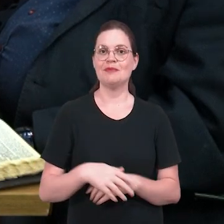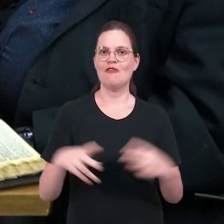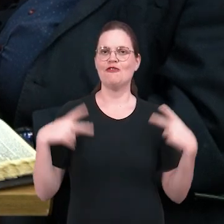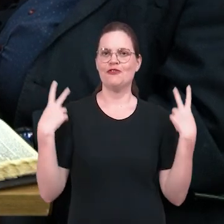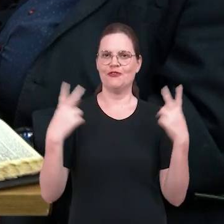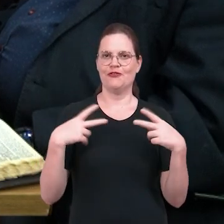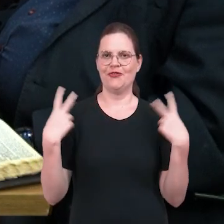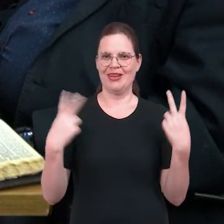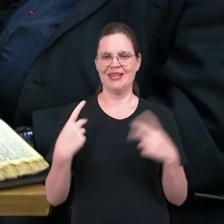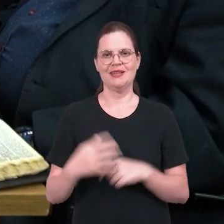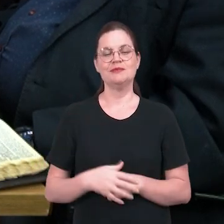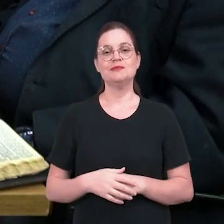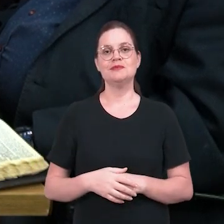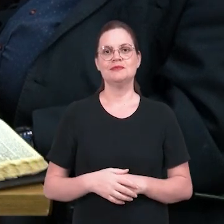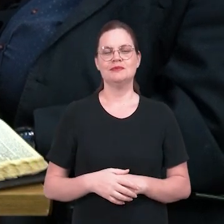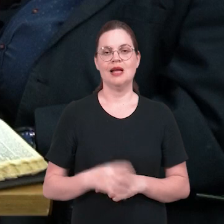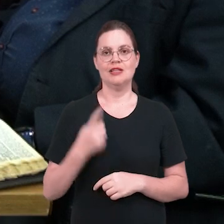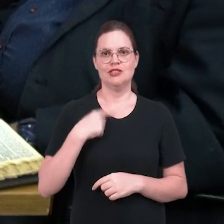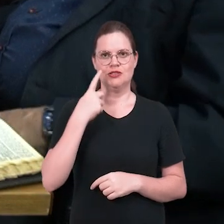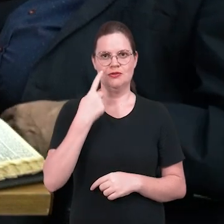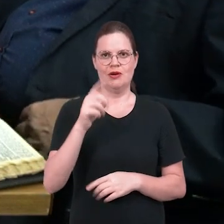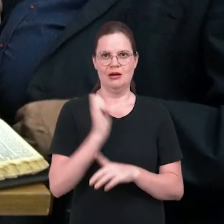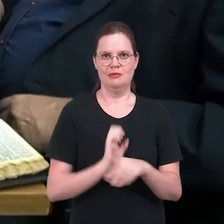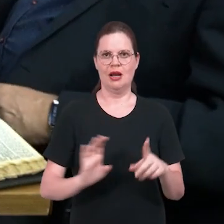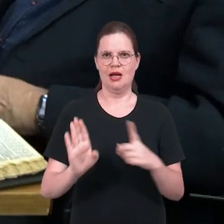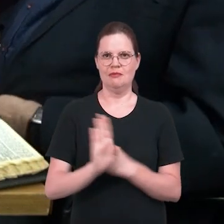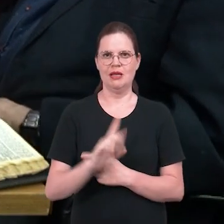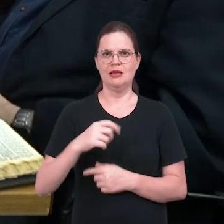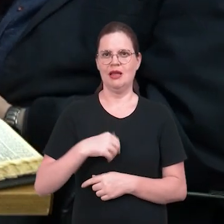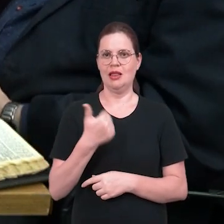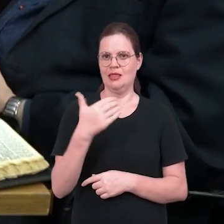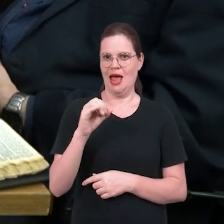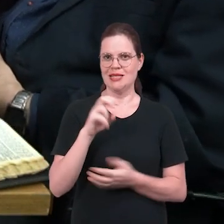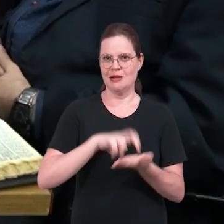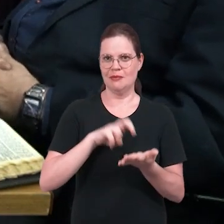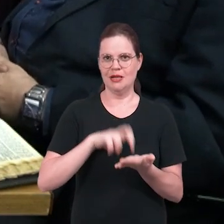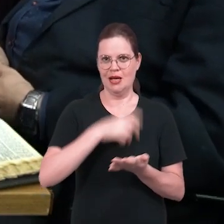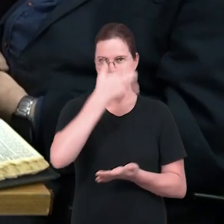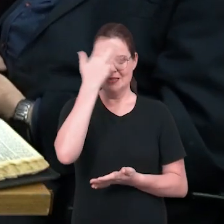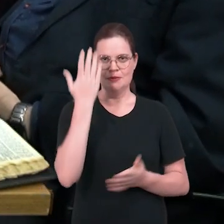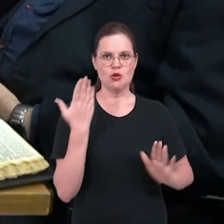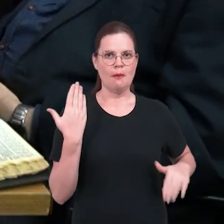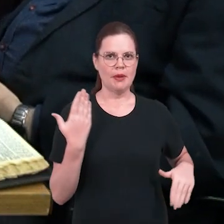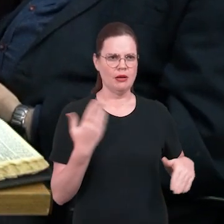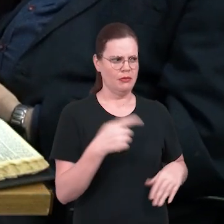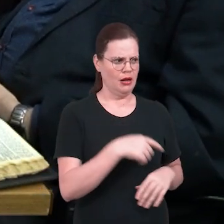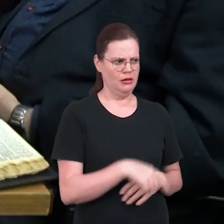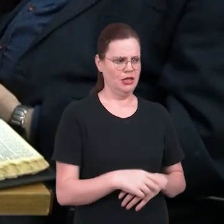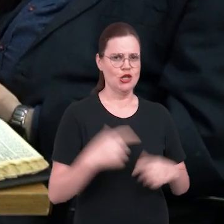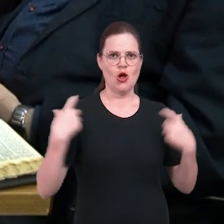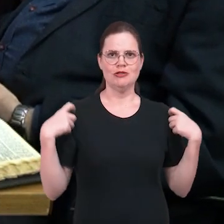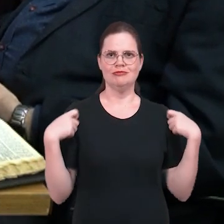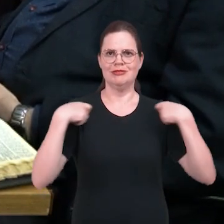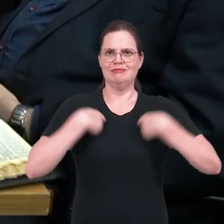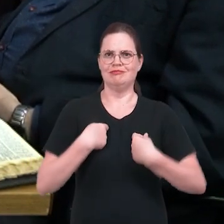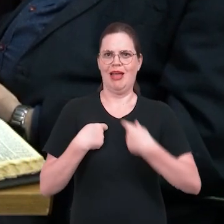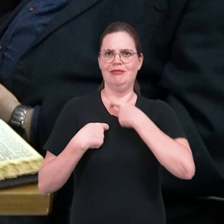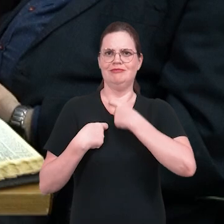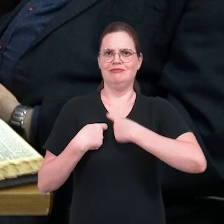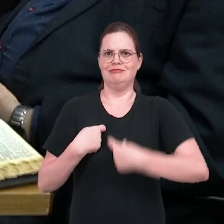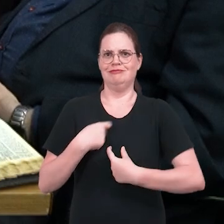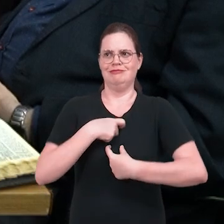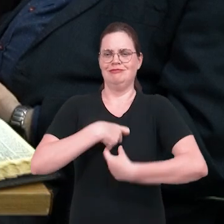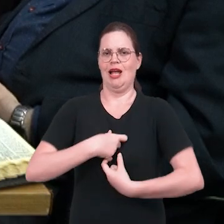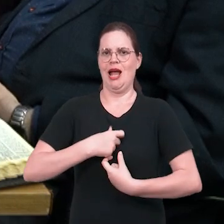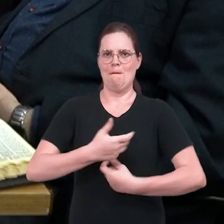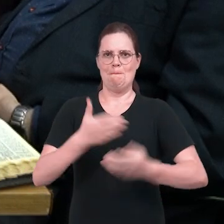pega o elevador para ir para a igreja, na EBD, Pra aí praia. vai o pessoal indo para a praia. E o pessoal olha a gente de cima e embaixo, né, de terno, gravata. O que é Bíblia